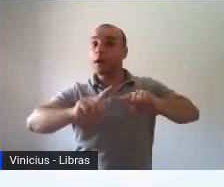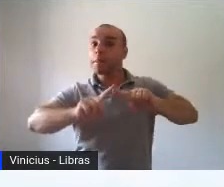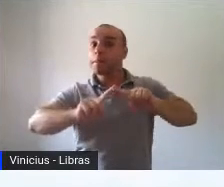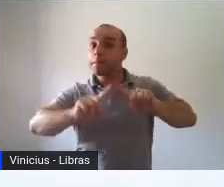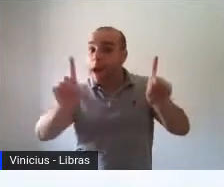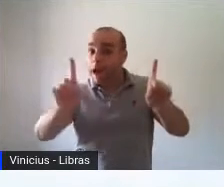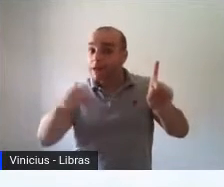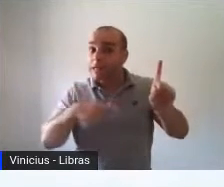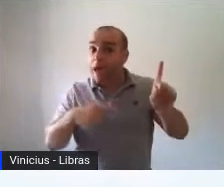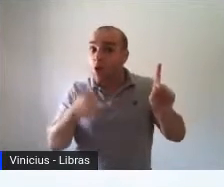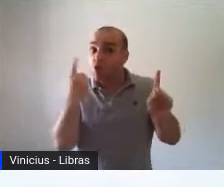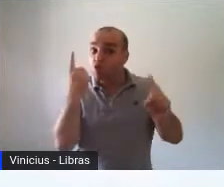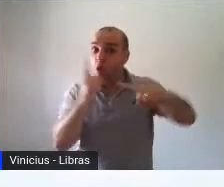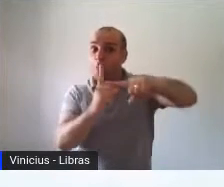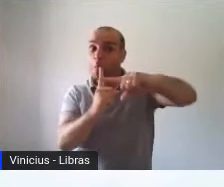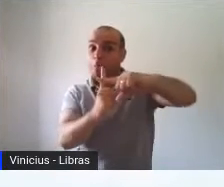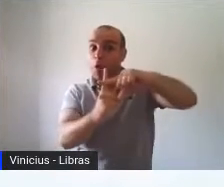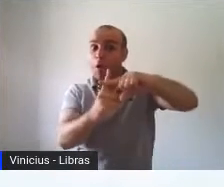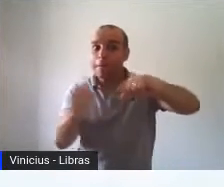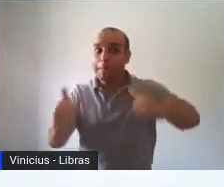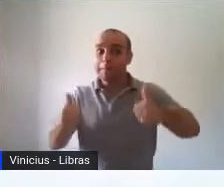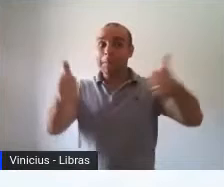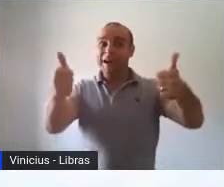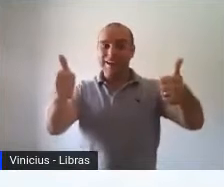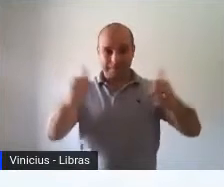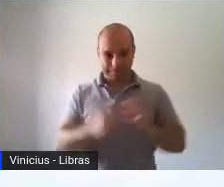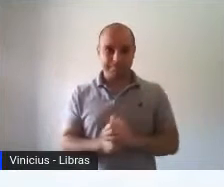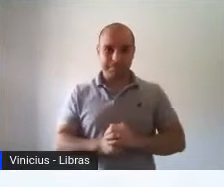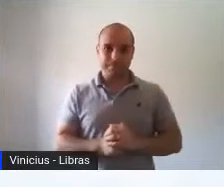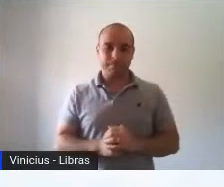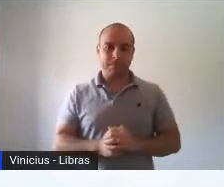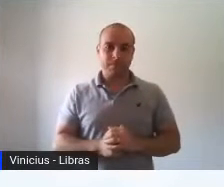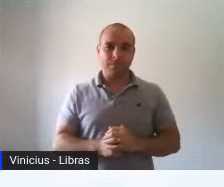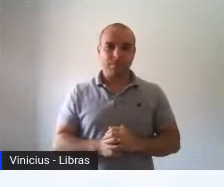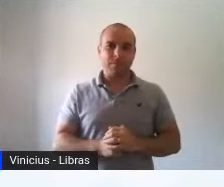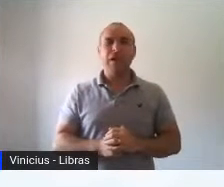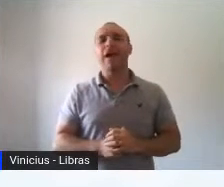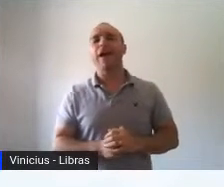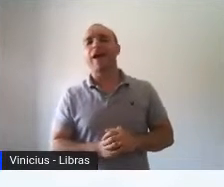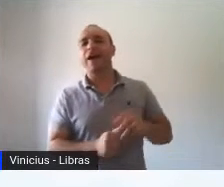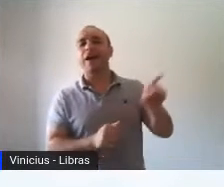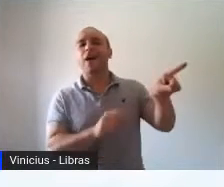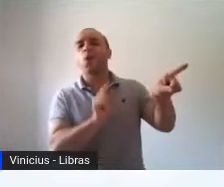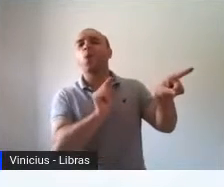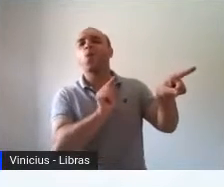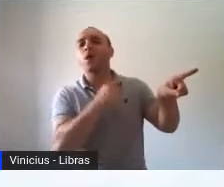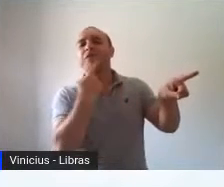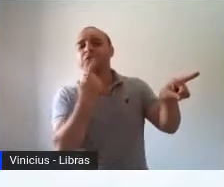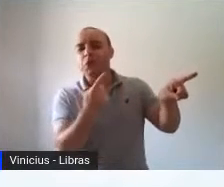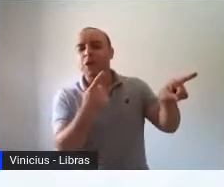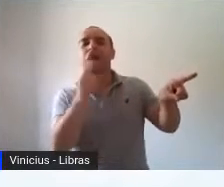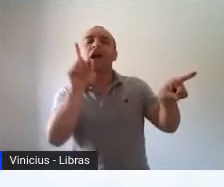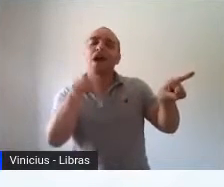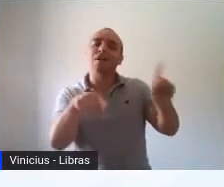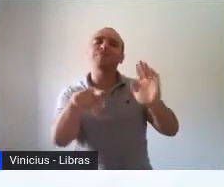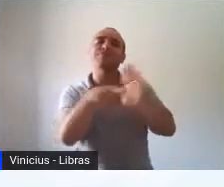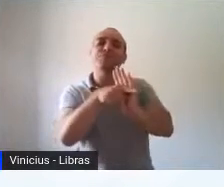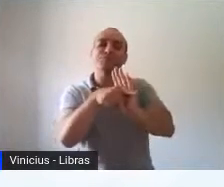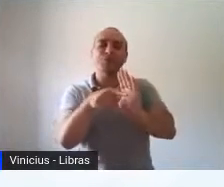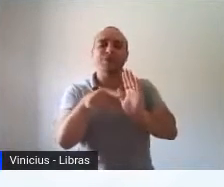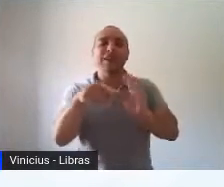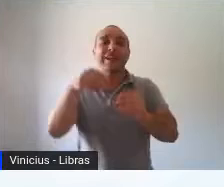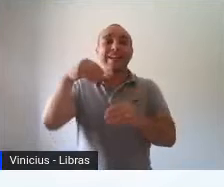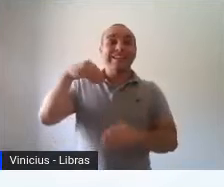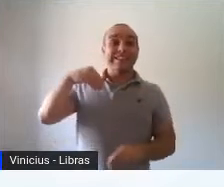bem. Ele está se referindo aqui ao salário mínimo regional que foi discutido e